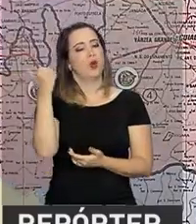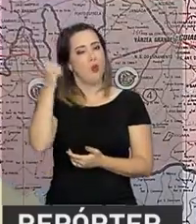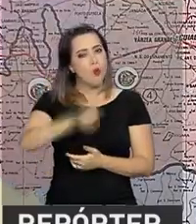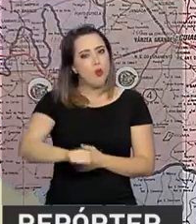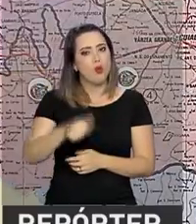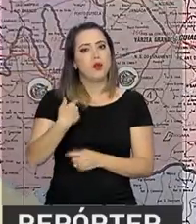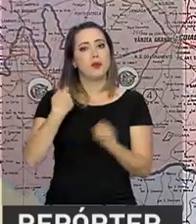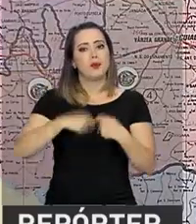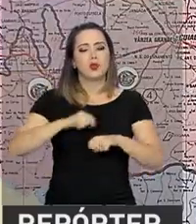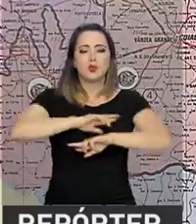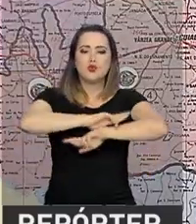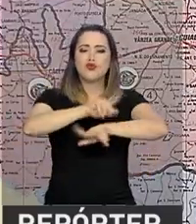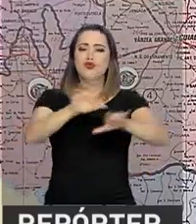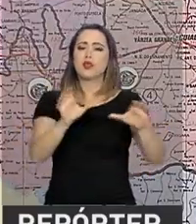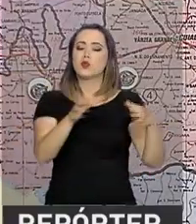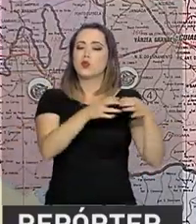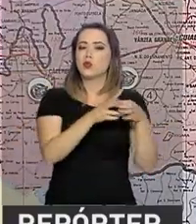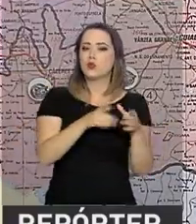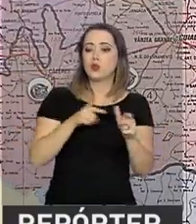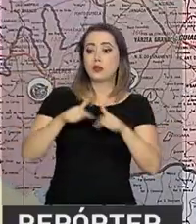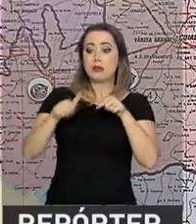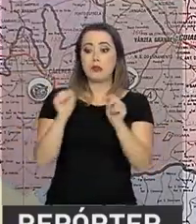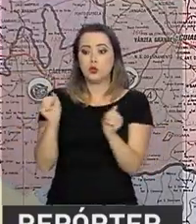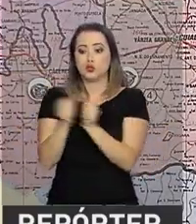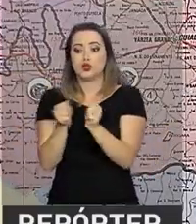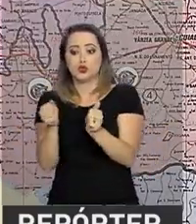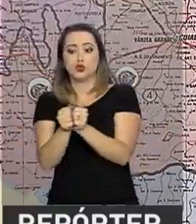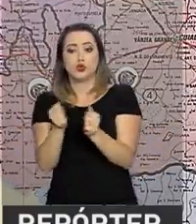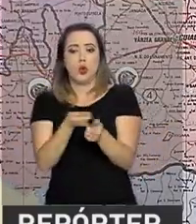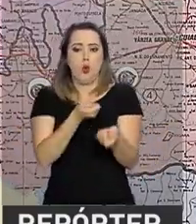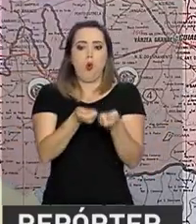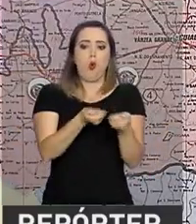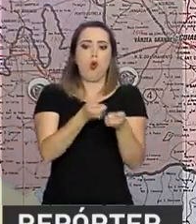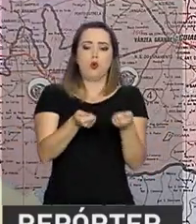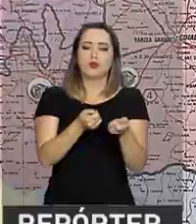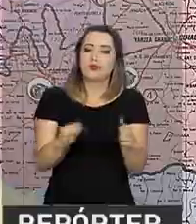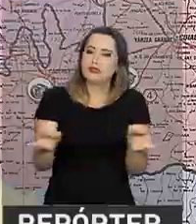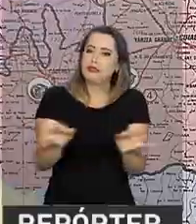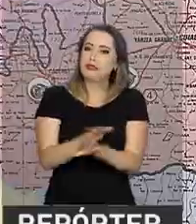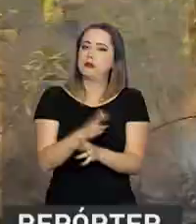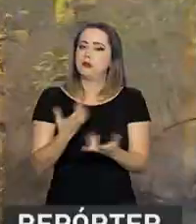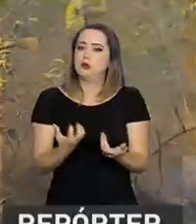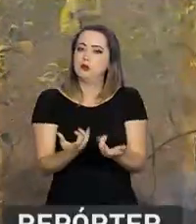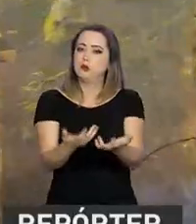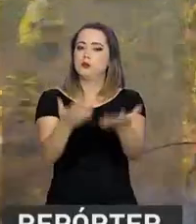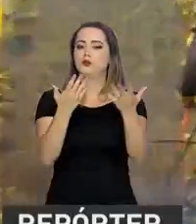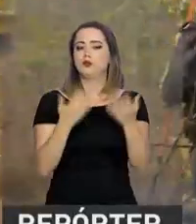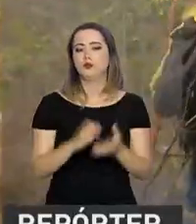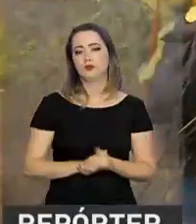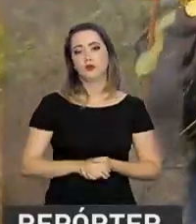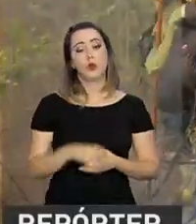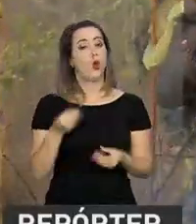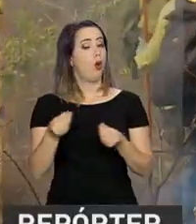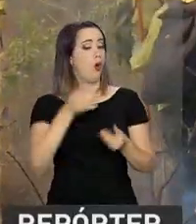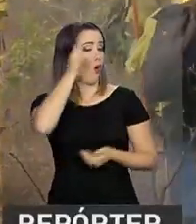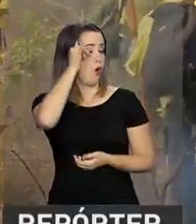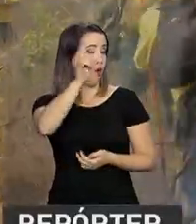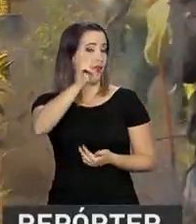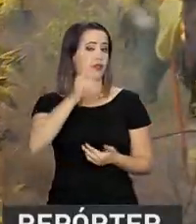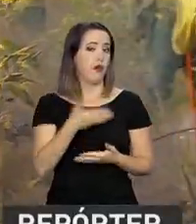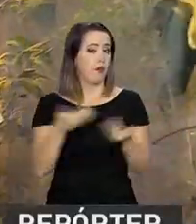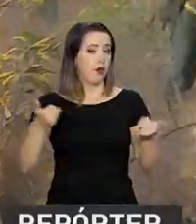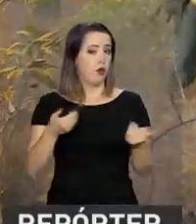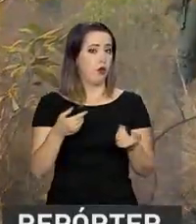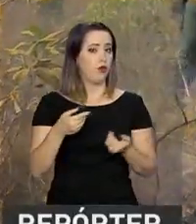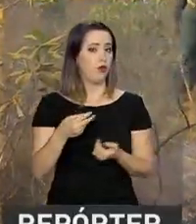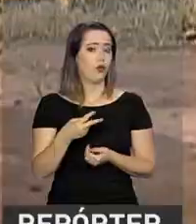demandou a união de várias instituições trabalhando juntas para conseguir debelar aquele fogo. A melhor maneira de evitar um incêndio